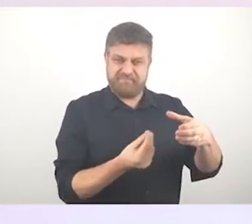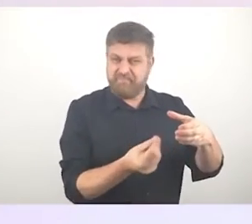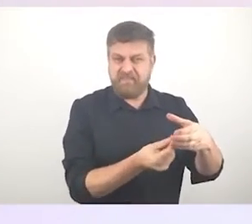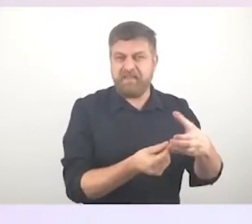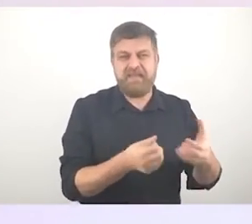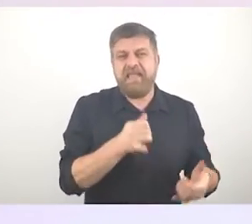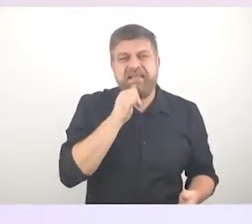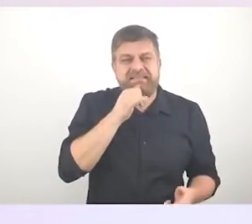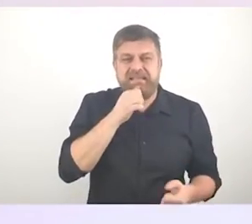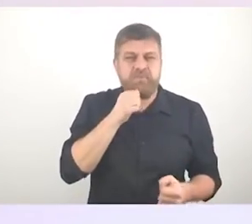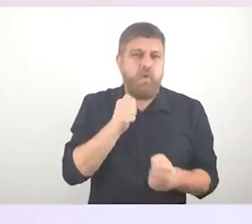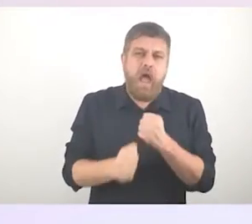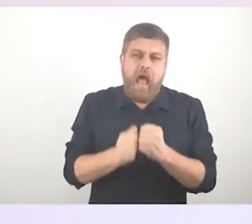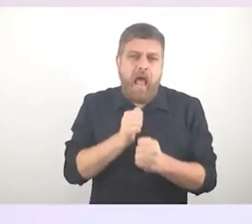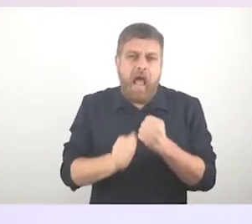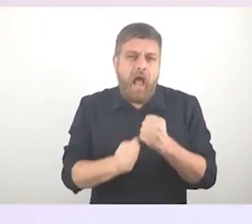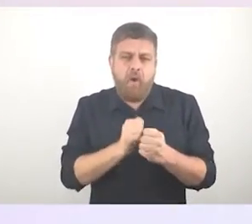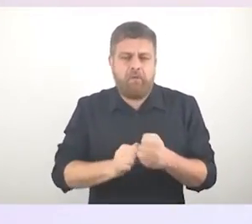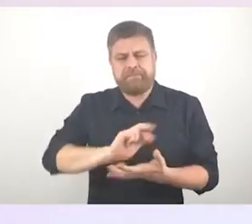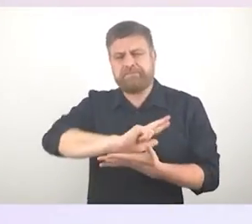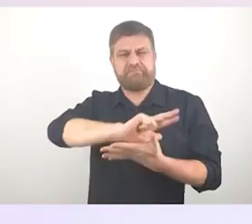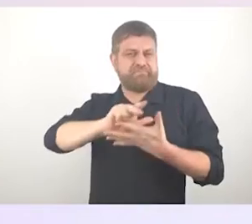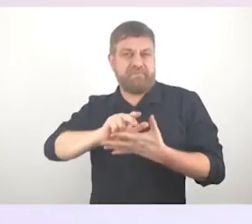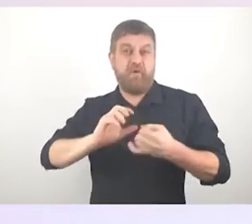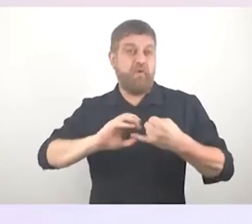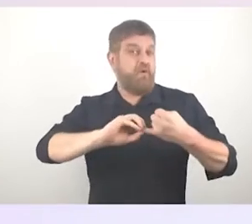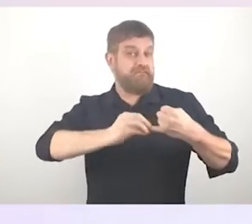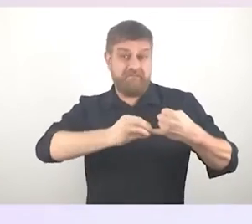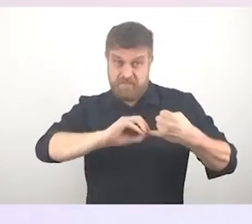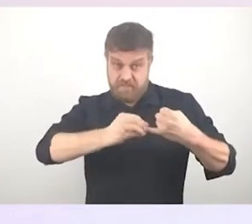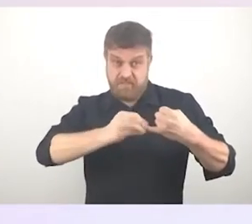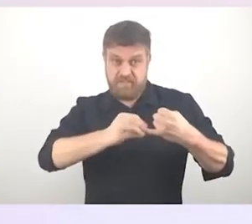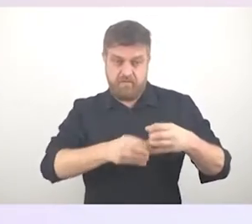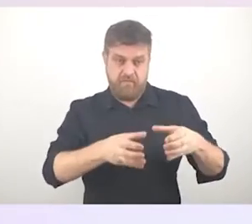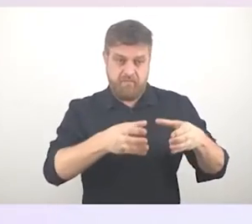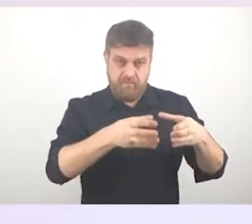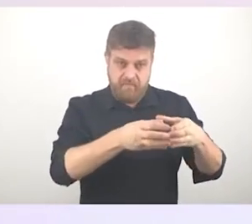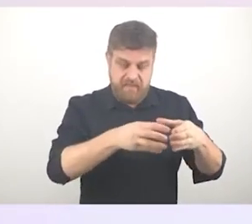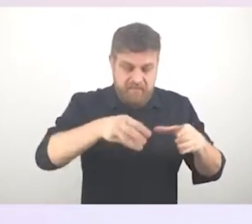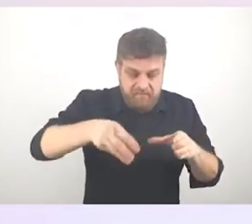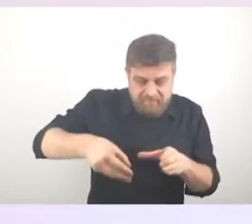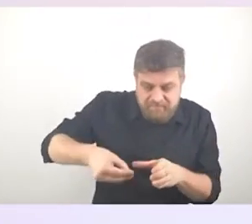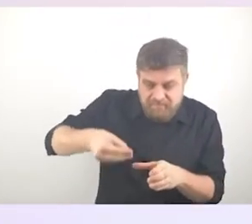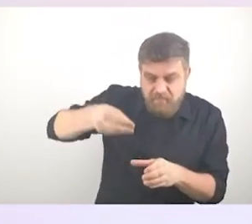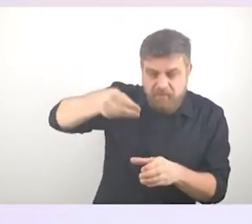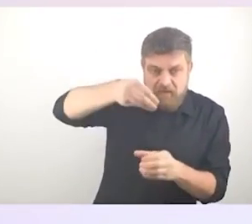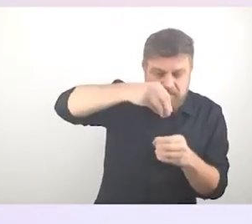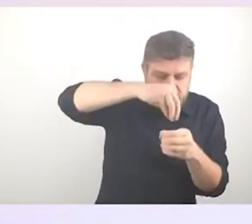Pode ser arroz, pode ser sagu, pode ser feijão. Coloca um punhadinho